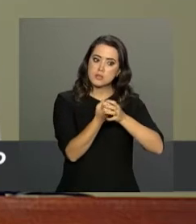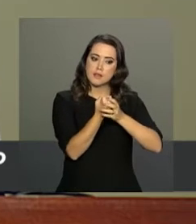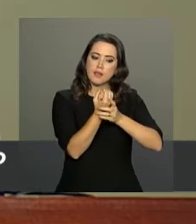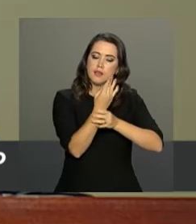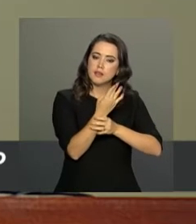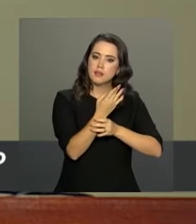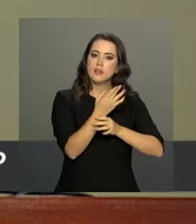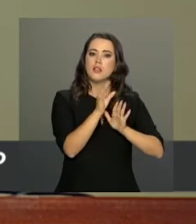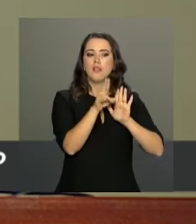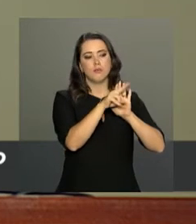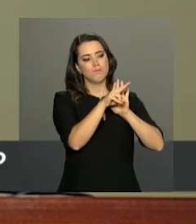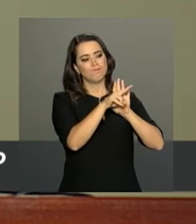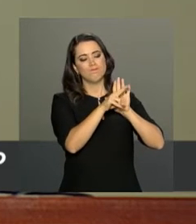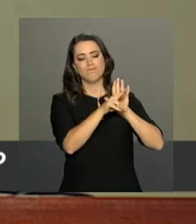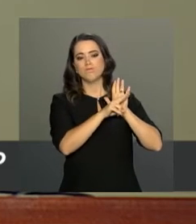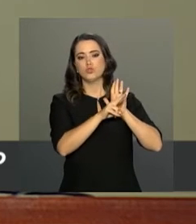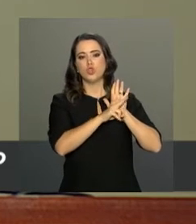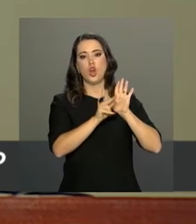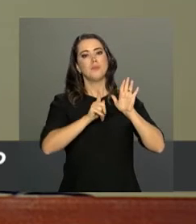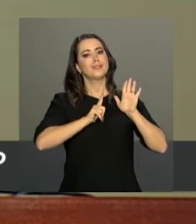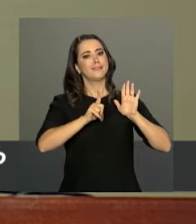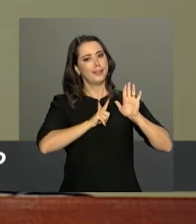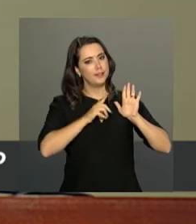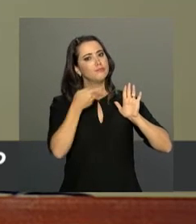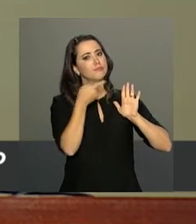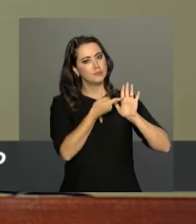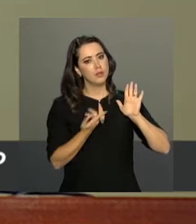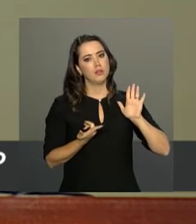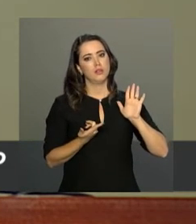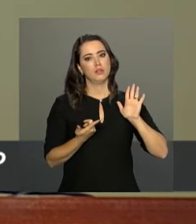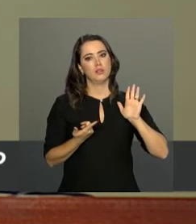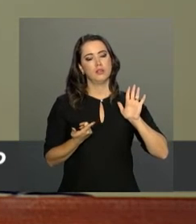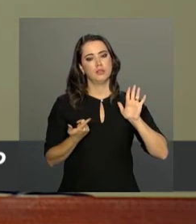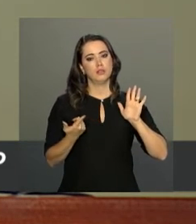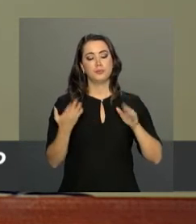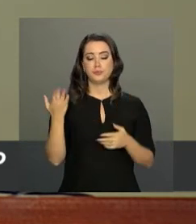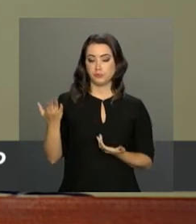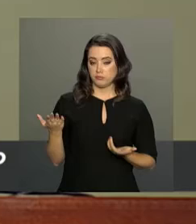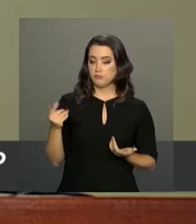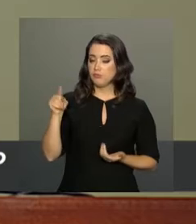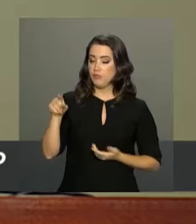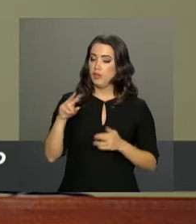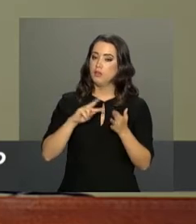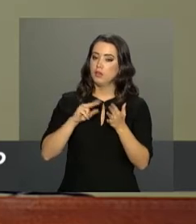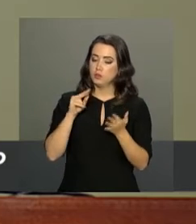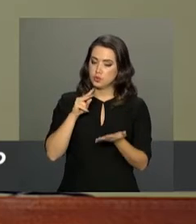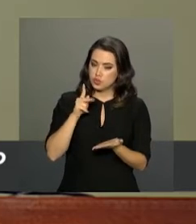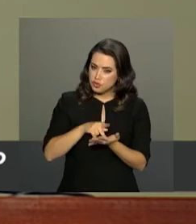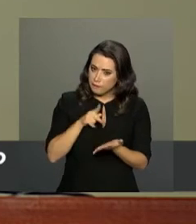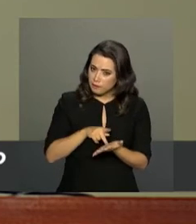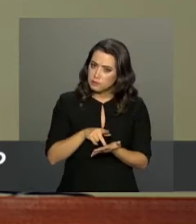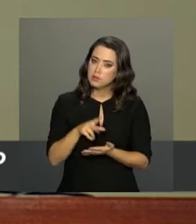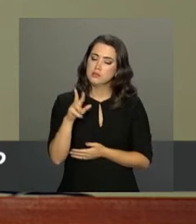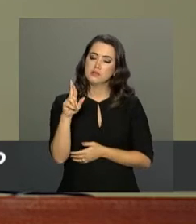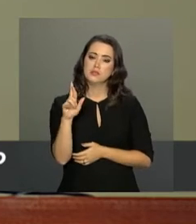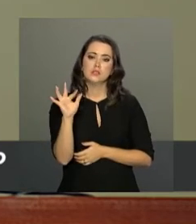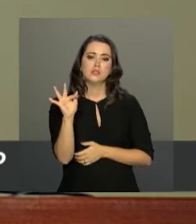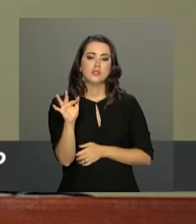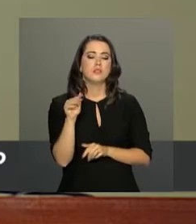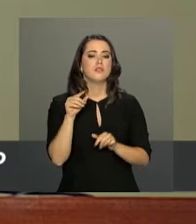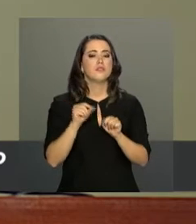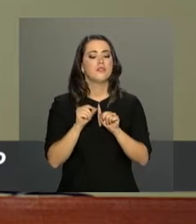e por isso que eu digo que a verdade é que a receita federal desempenha papel